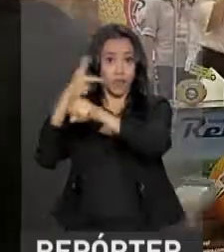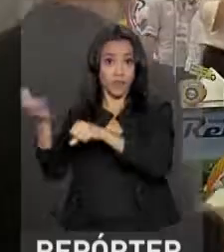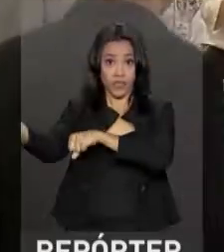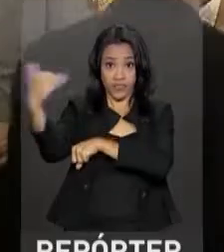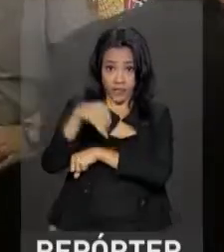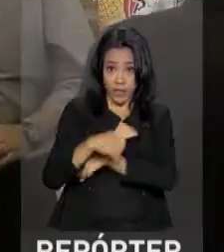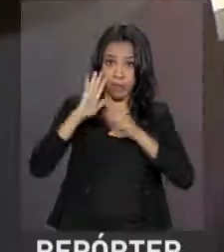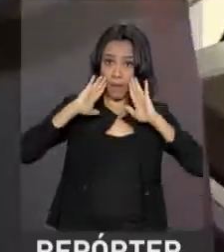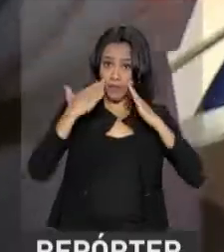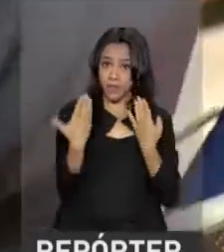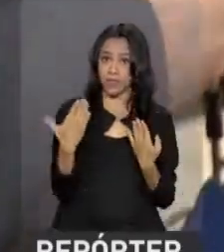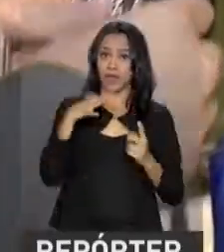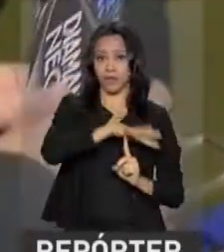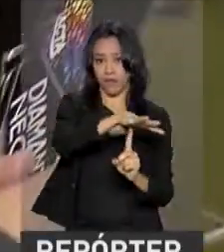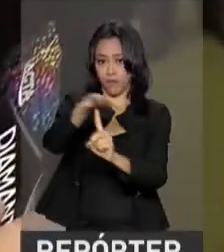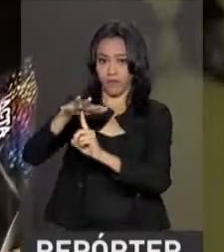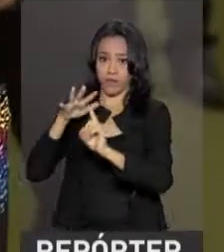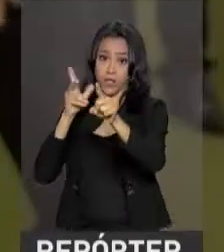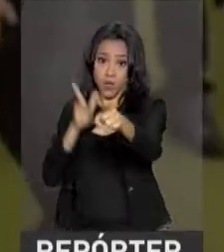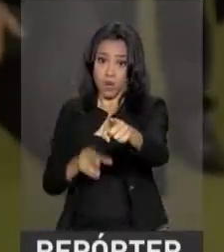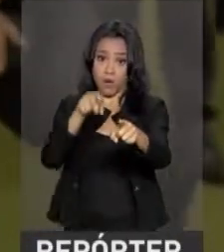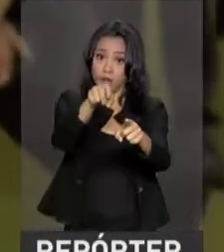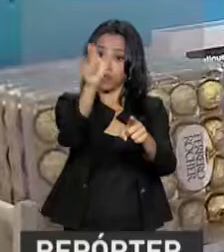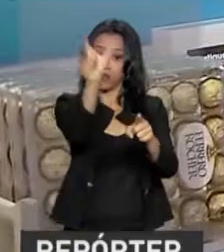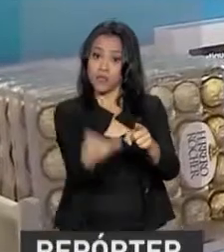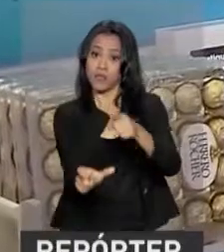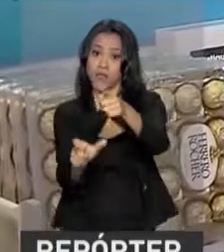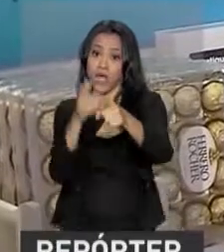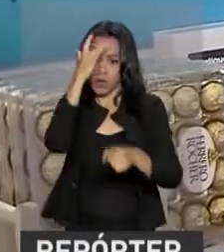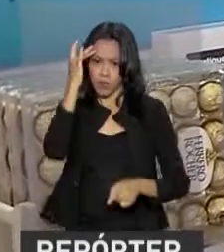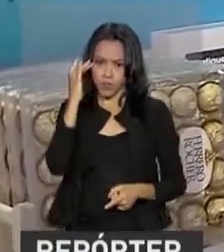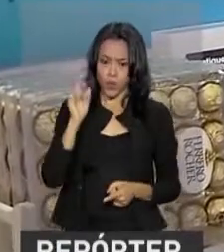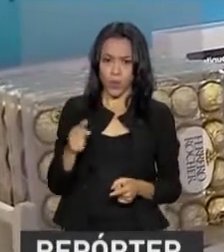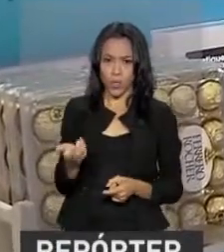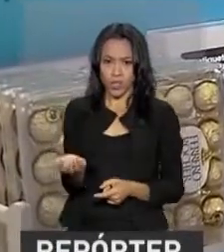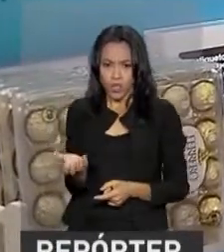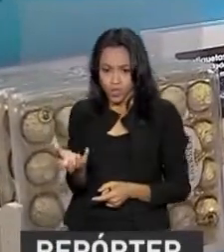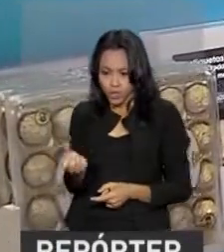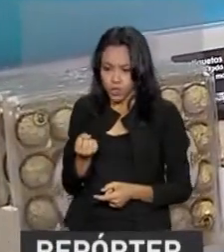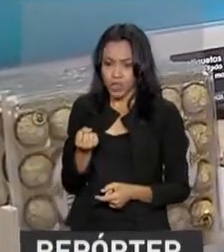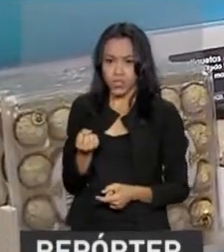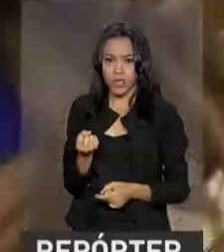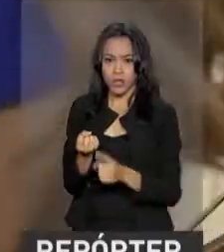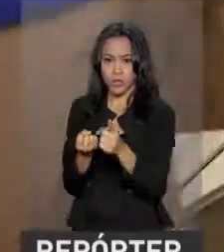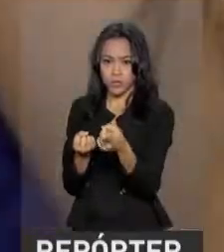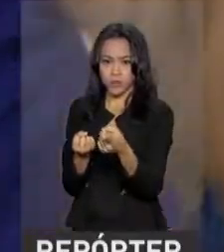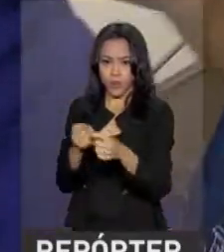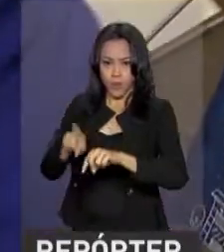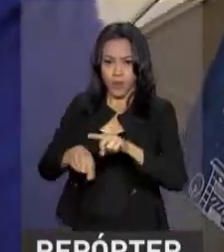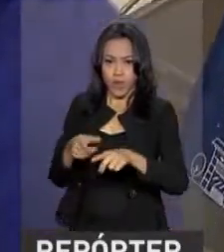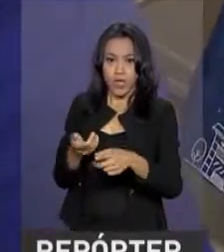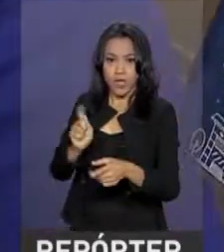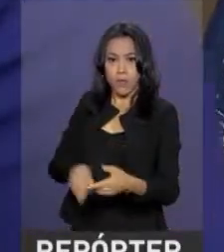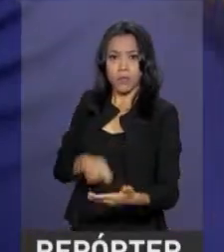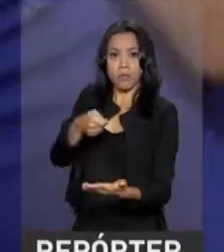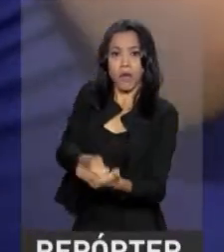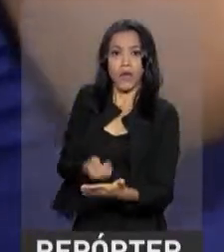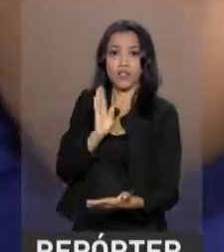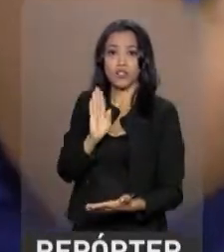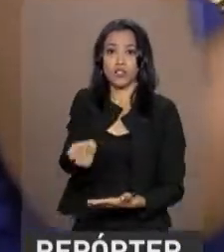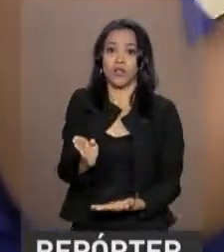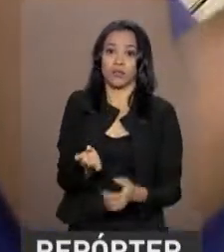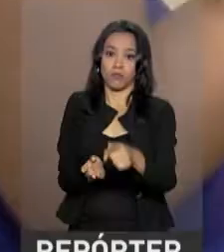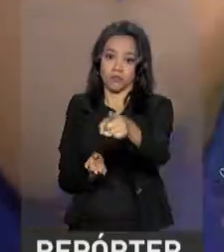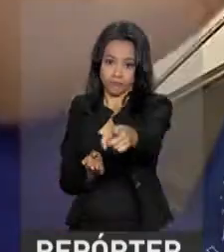para o setor como esse sistema no qual o cliente retira o produto na gôndola informatizada e faz o pagamento direto no